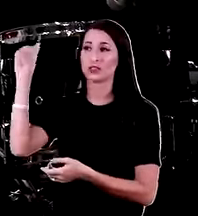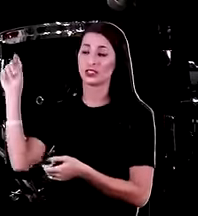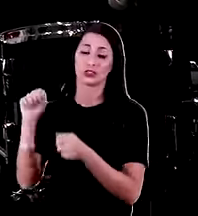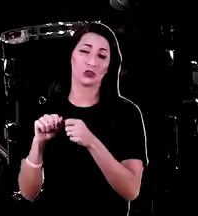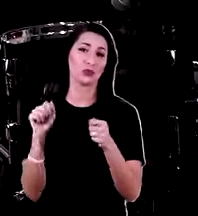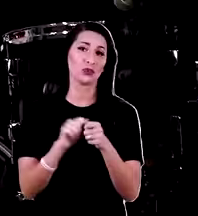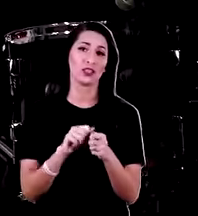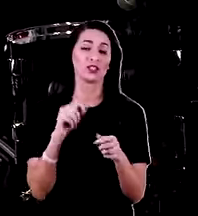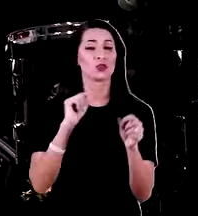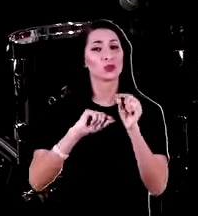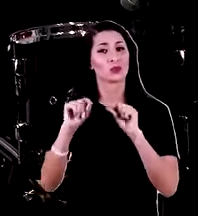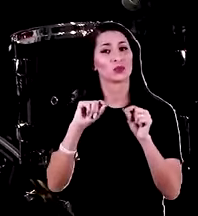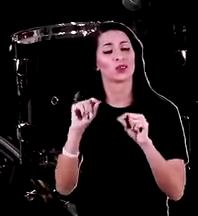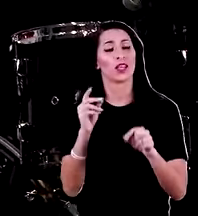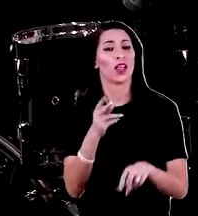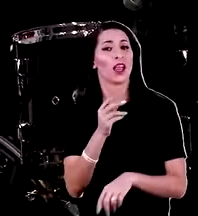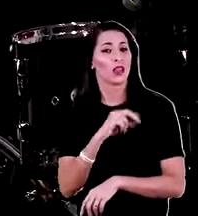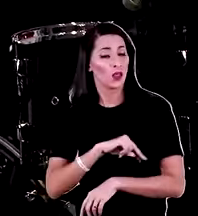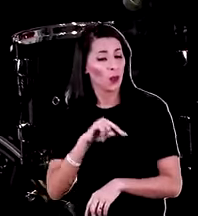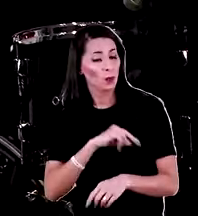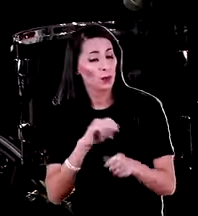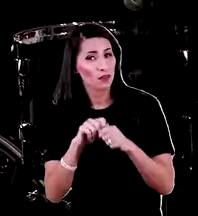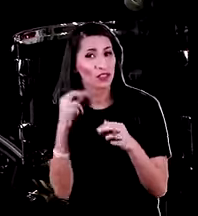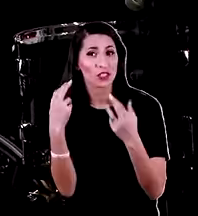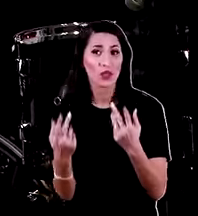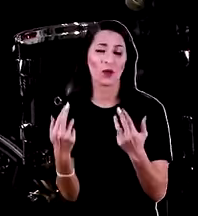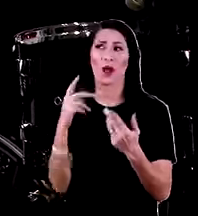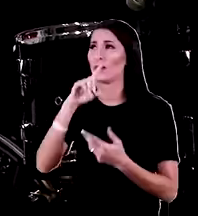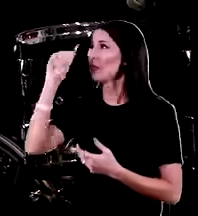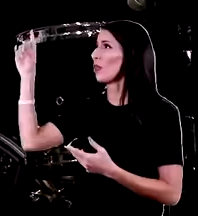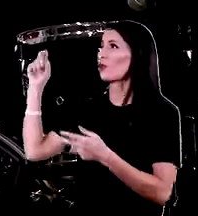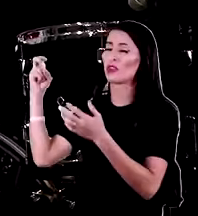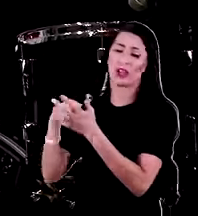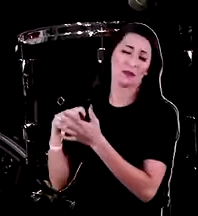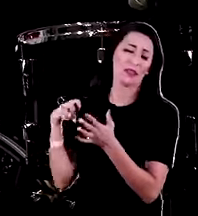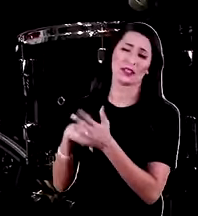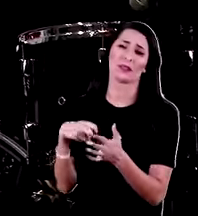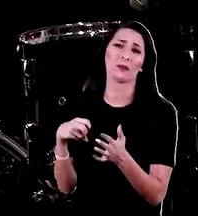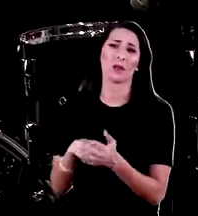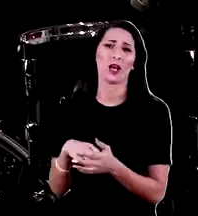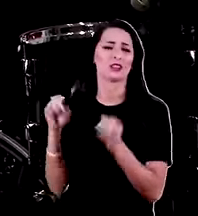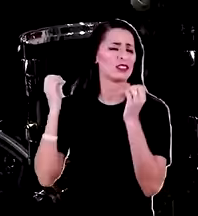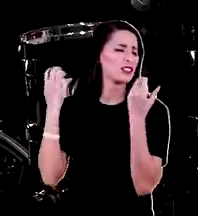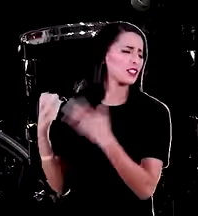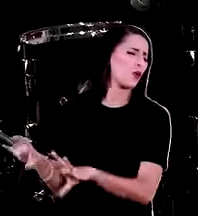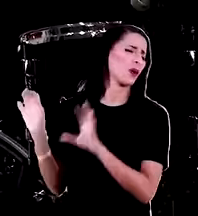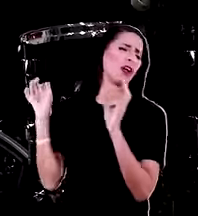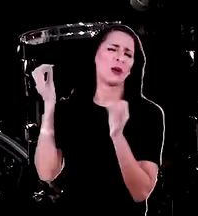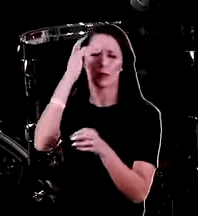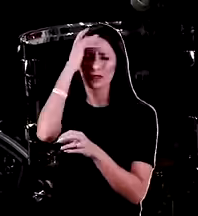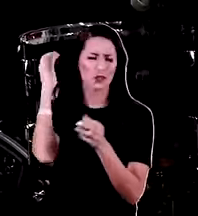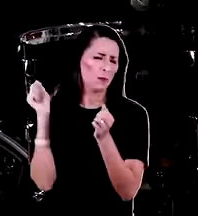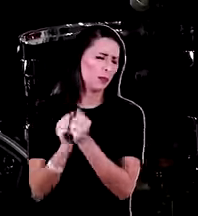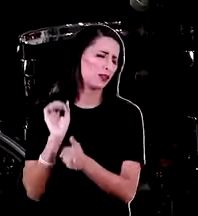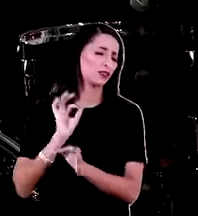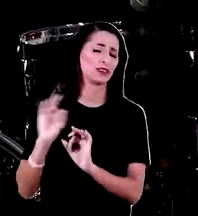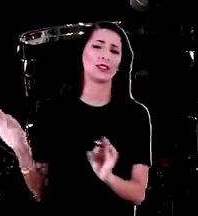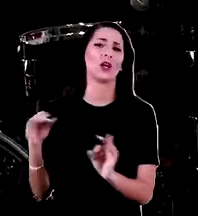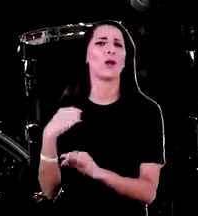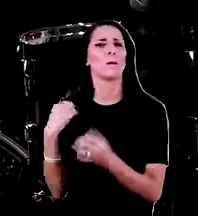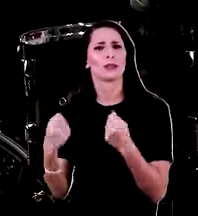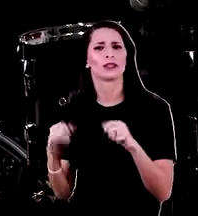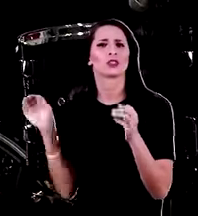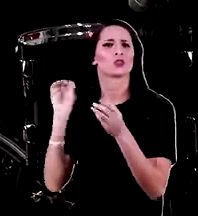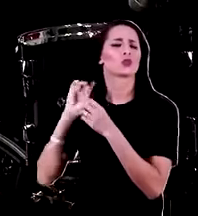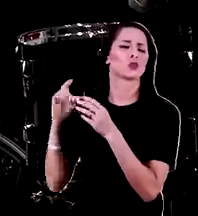fez exatamente isso. Noemi disse assim, Deus está contra mim, sai de perto de mim, todo mundo. Eu preciso ficar sozinha. Deus no céu, menina, pelo amor